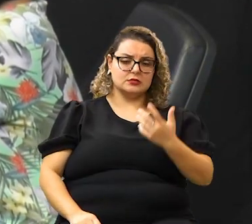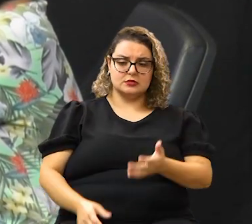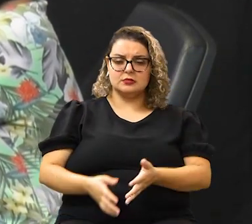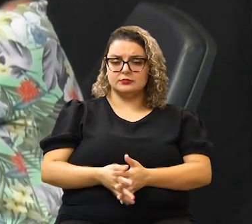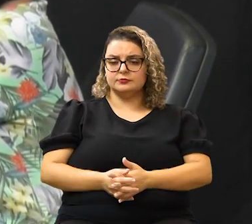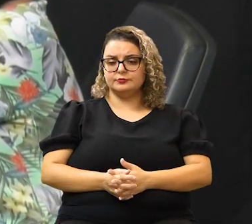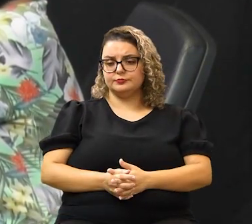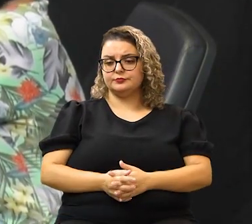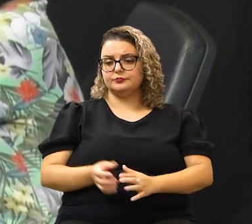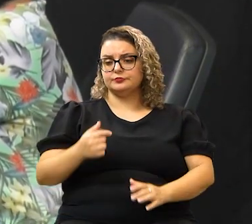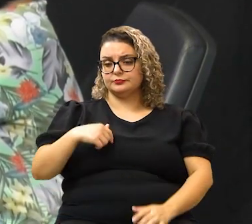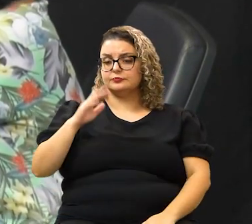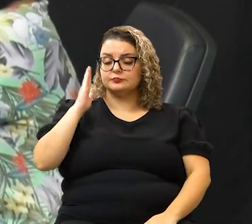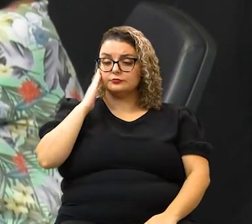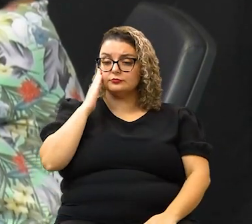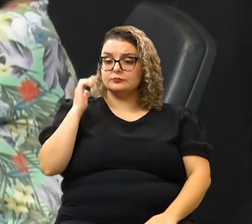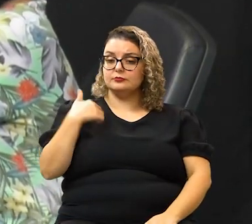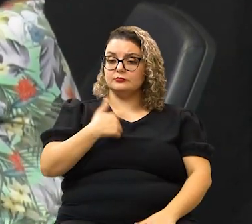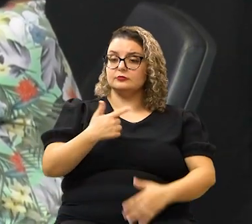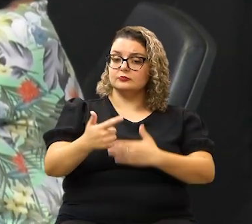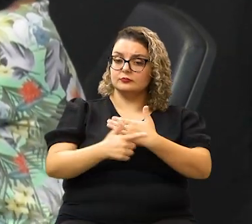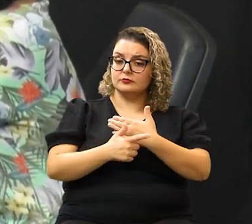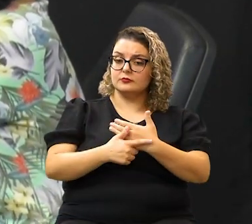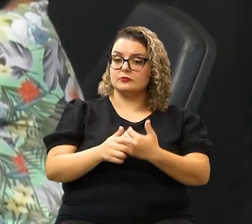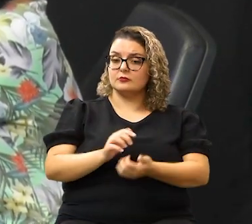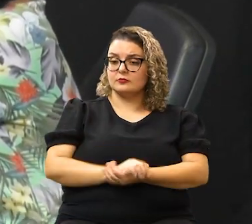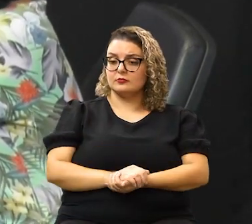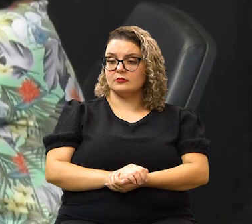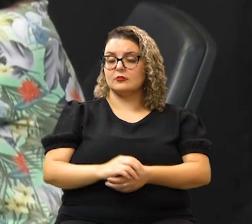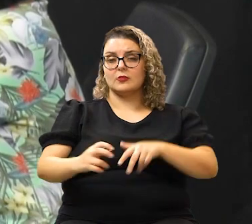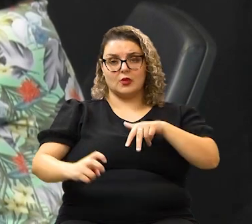aqui é ser uma voz pública que publicize as nossas